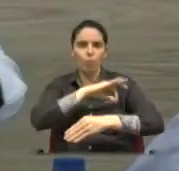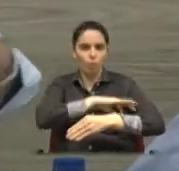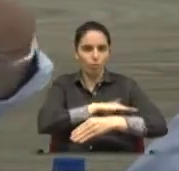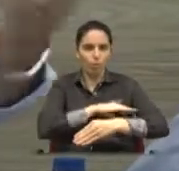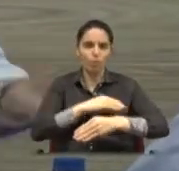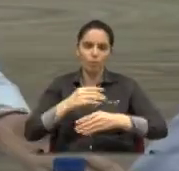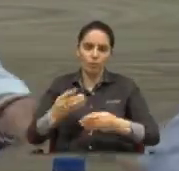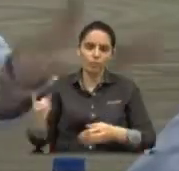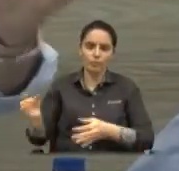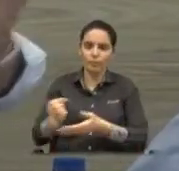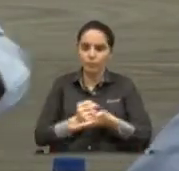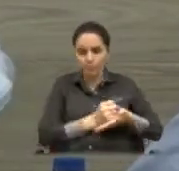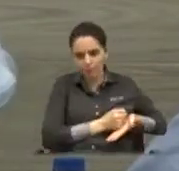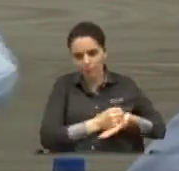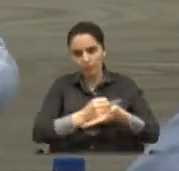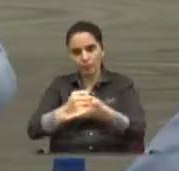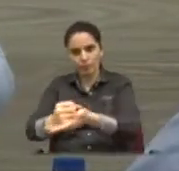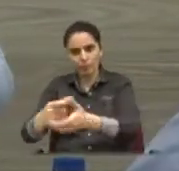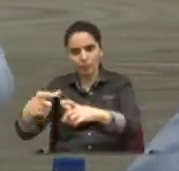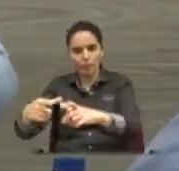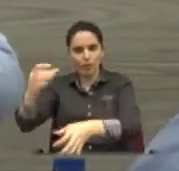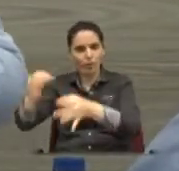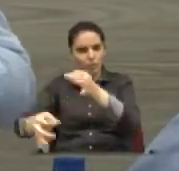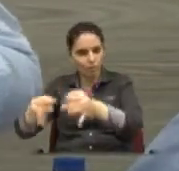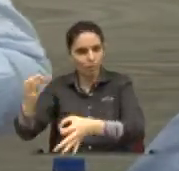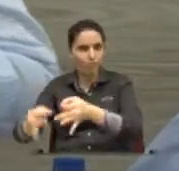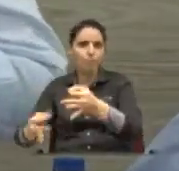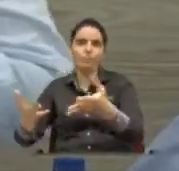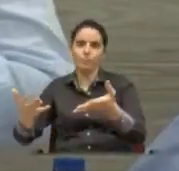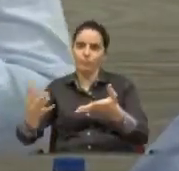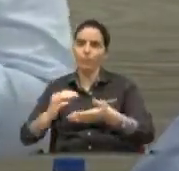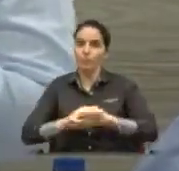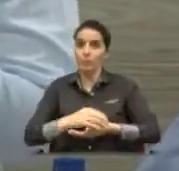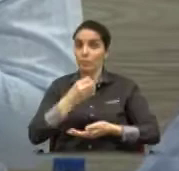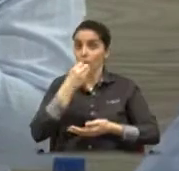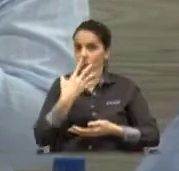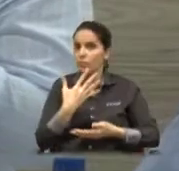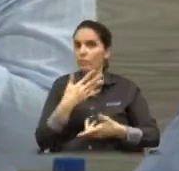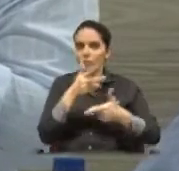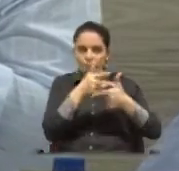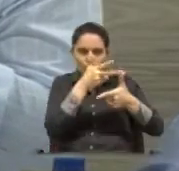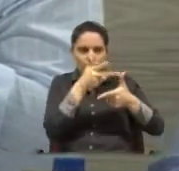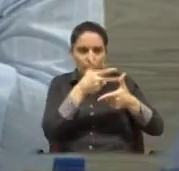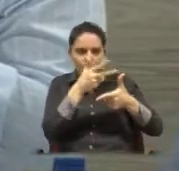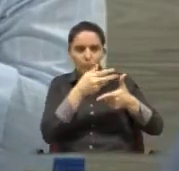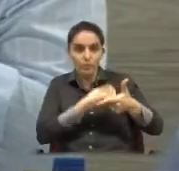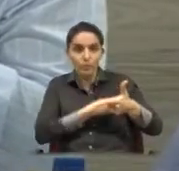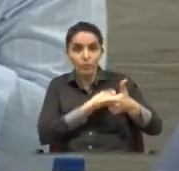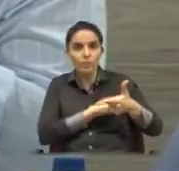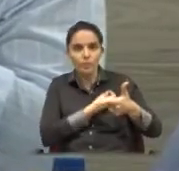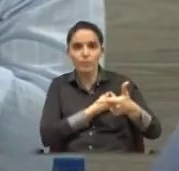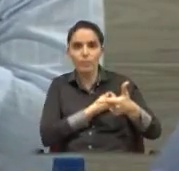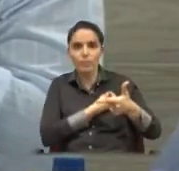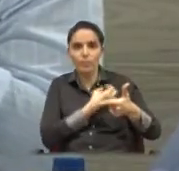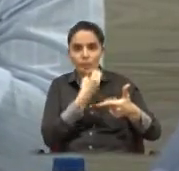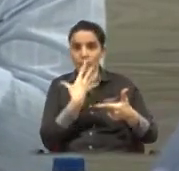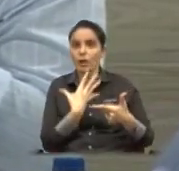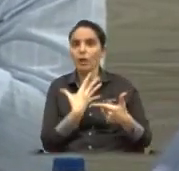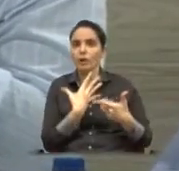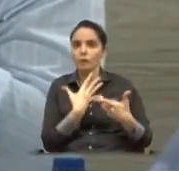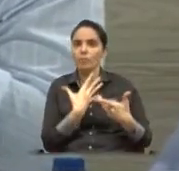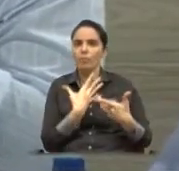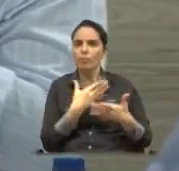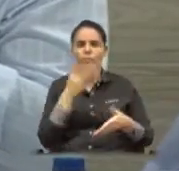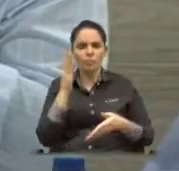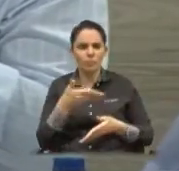para o fórum, para a sentença, onde vai ser e tudo mais. Então, realmente seria de grande valia esse sistema de videoconferência, já tão usado,